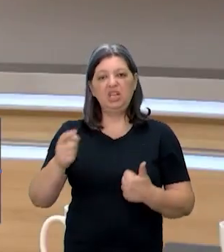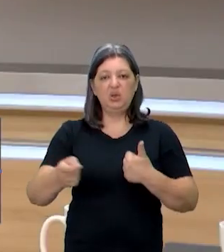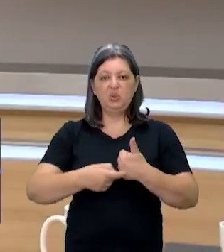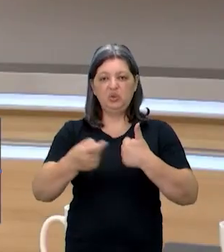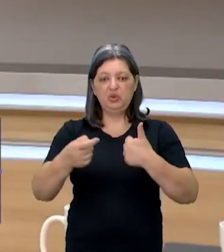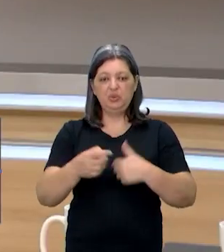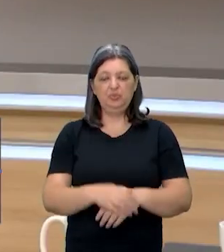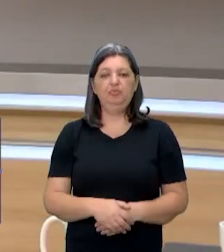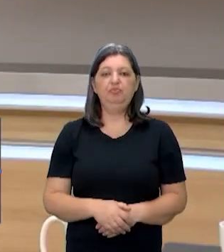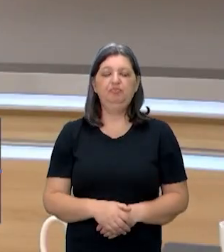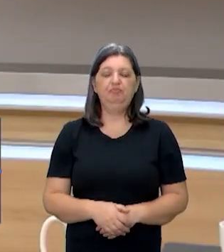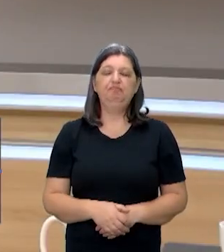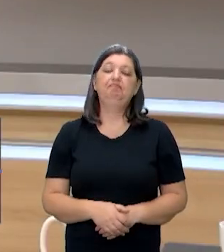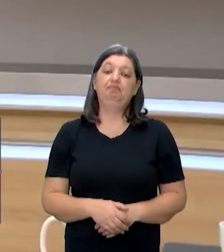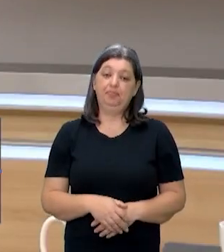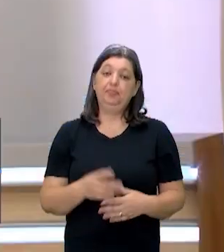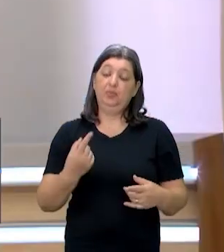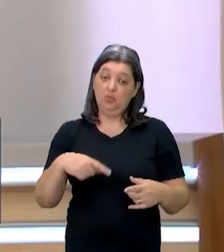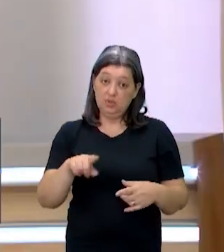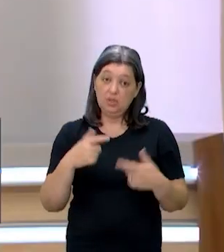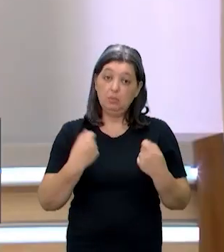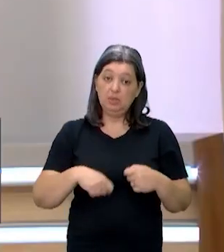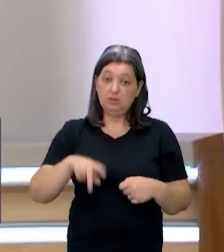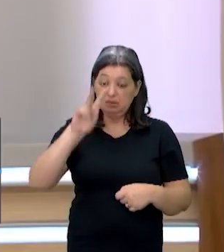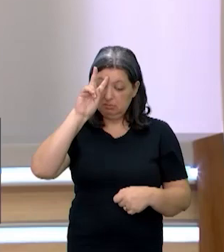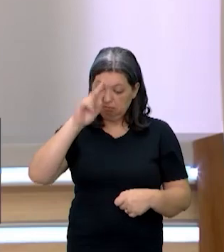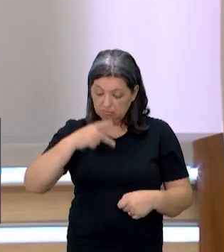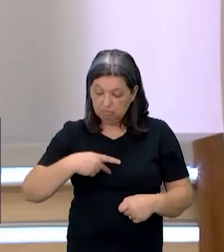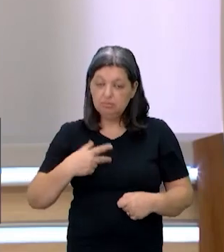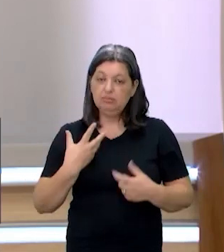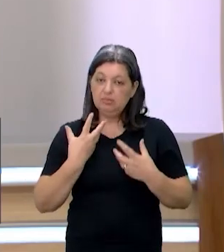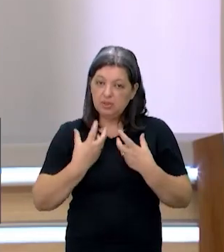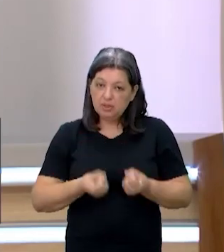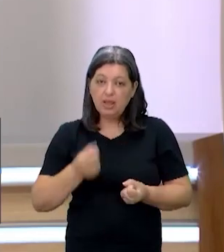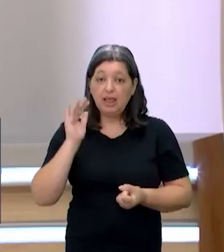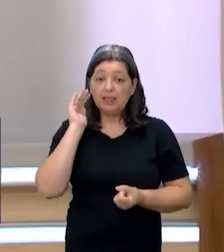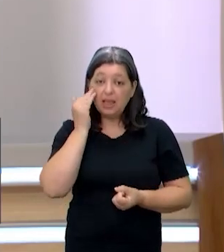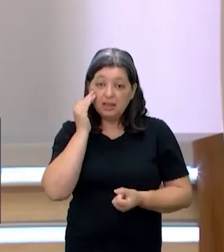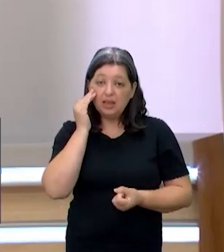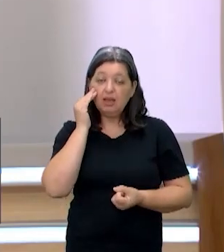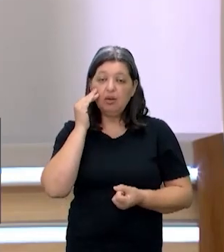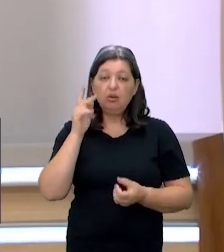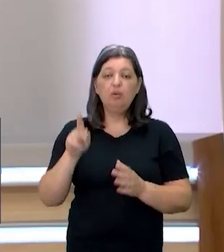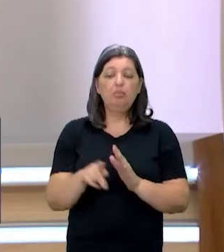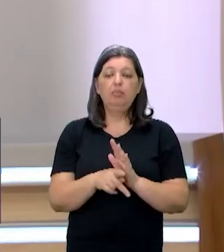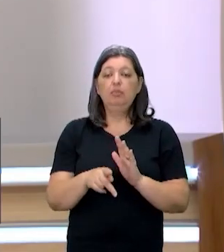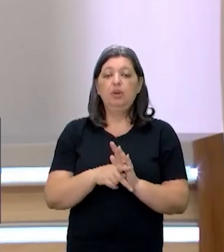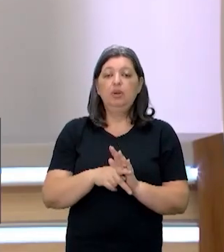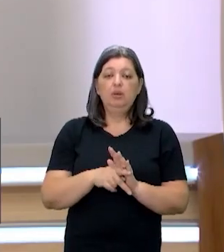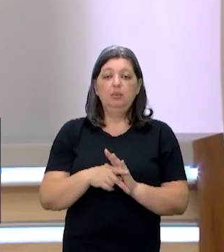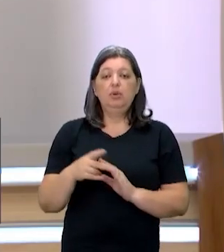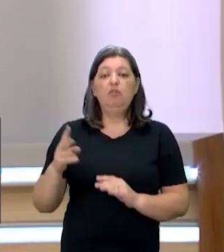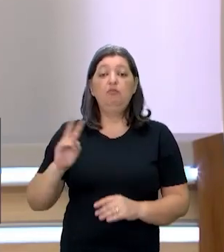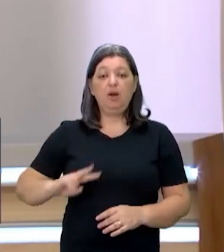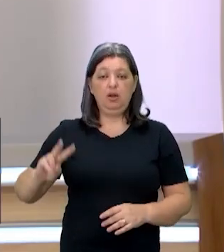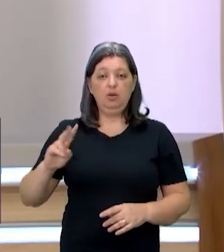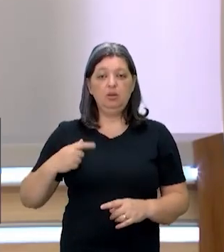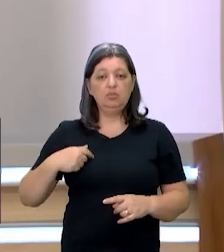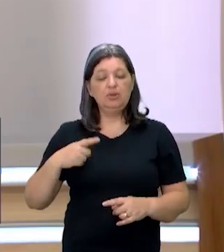seu. Do seu like. Então, você precisa se aceitar, né? Se entender, se colocar. Porque faz muito mal para